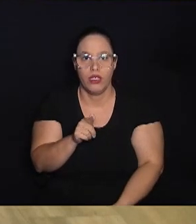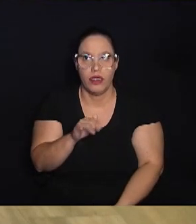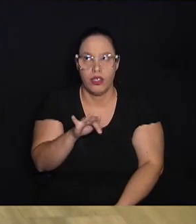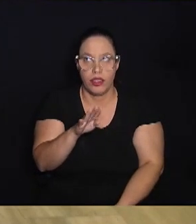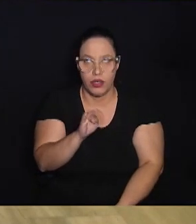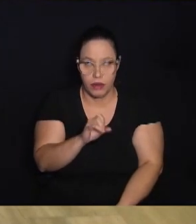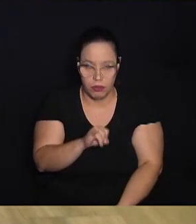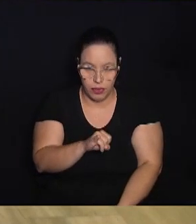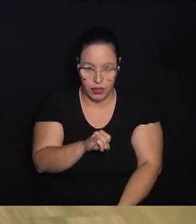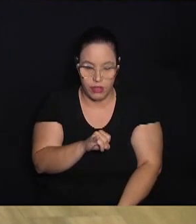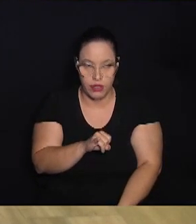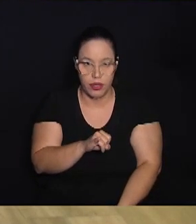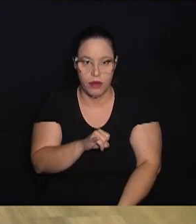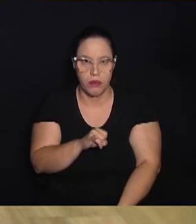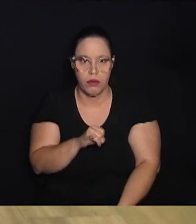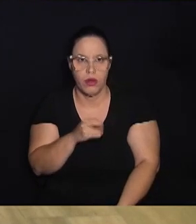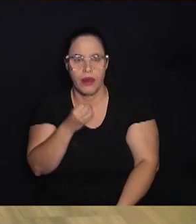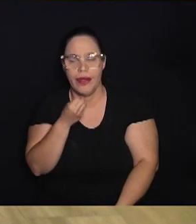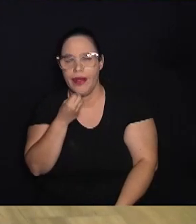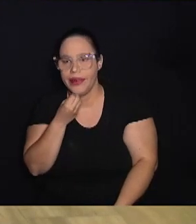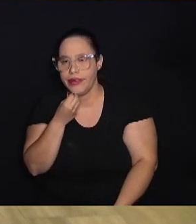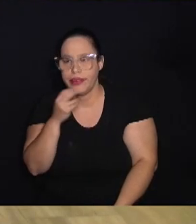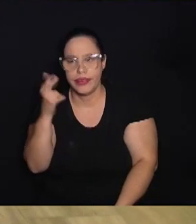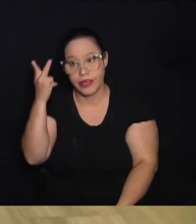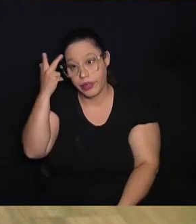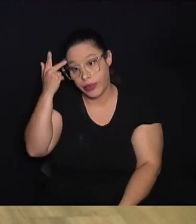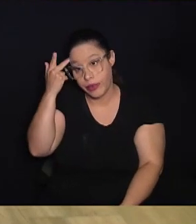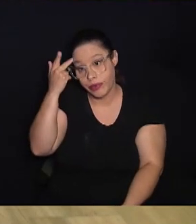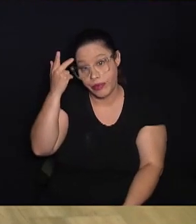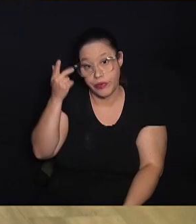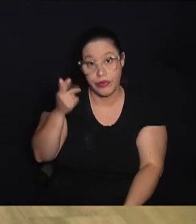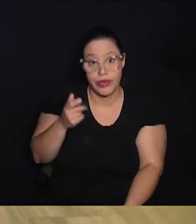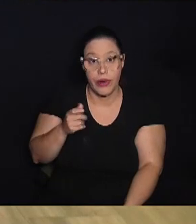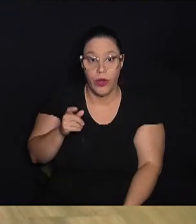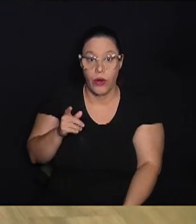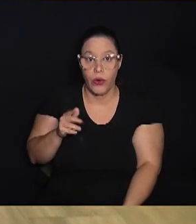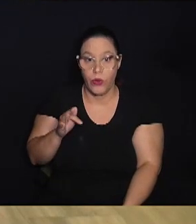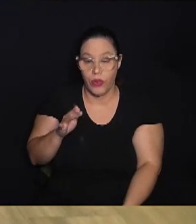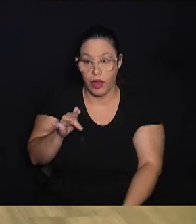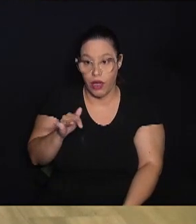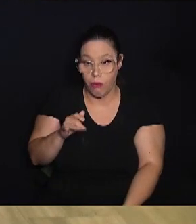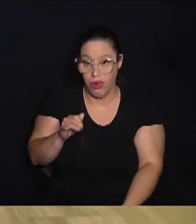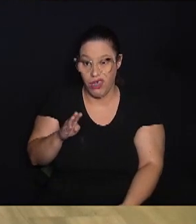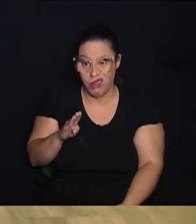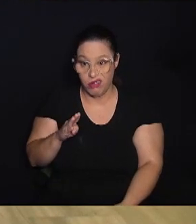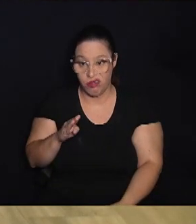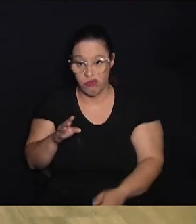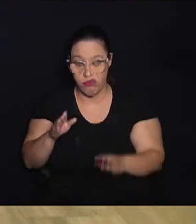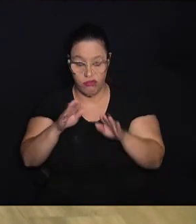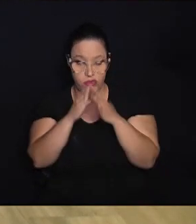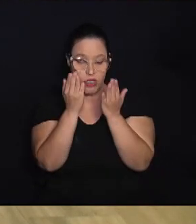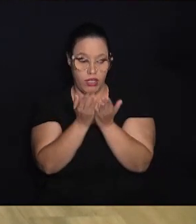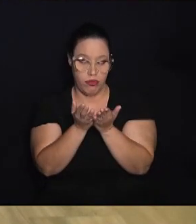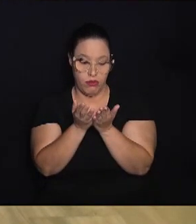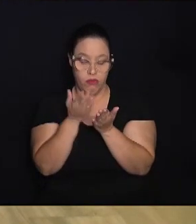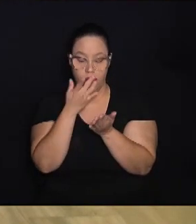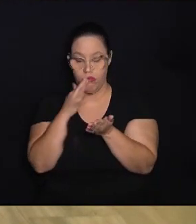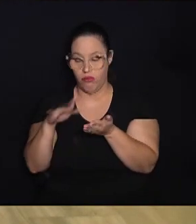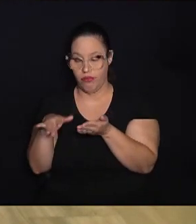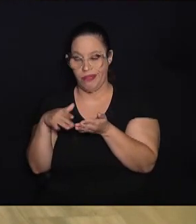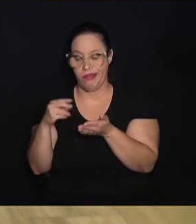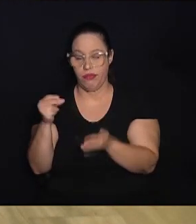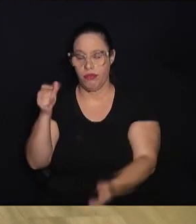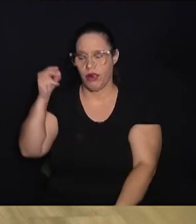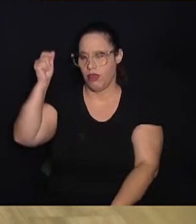caso mas era muito comum hoje em dia o tablet já na nasce na mão da criança né mas antigamente não a gente começava com Gibi né